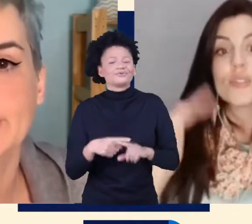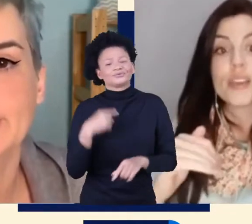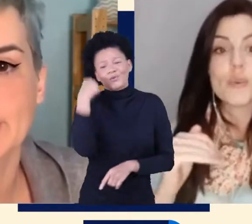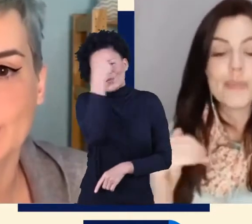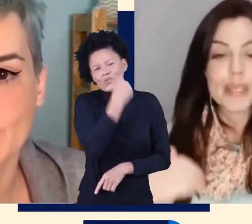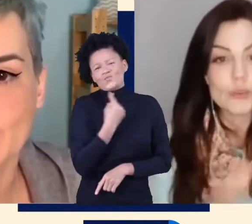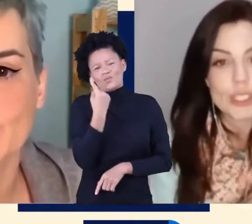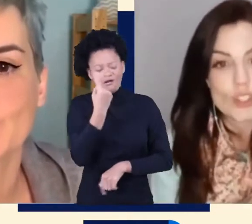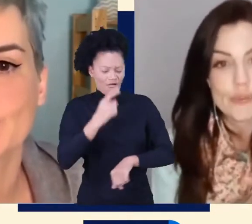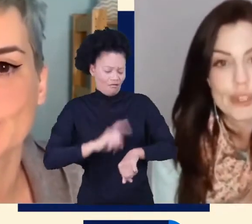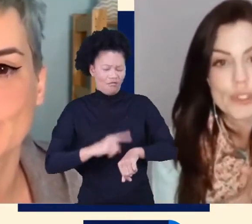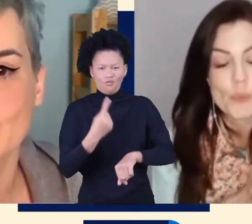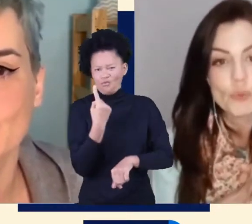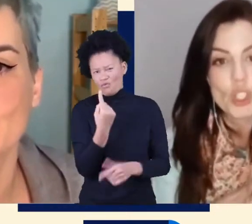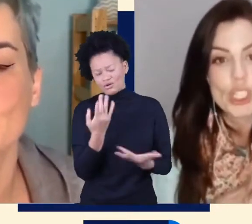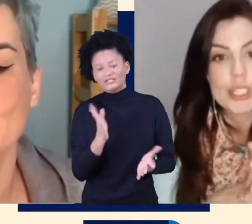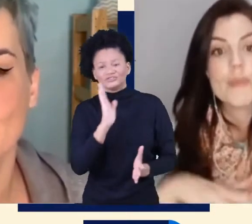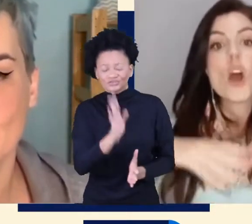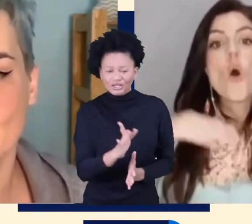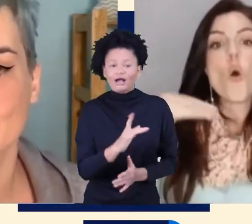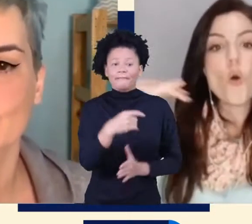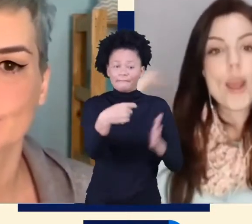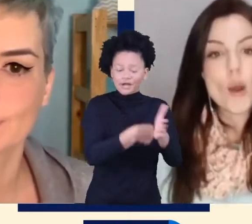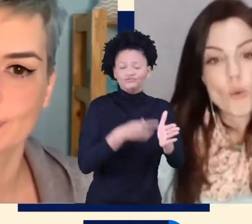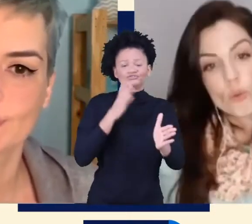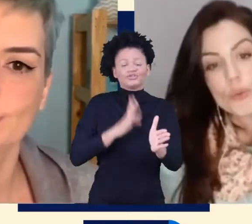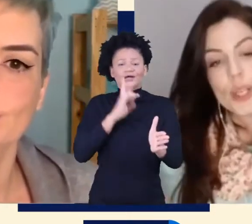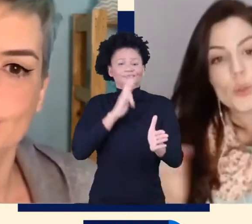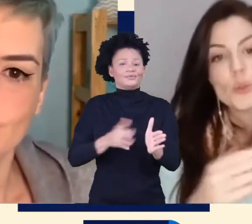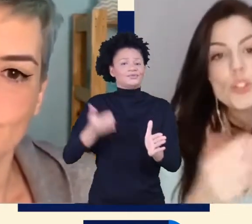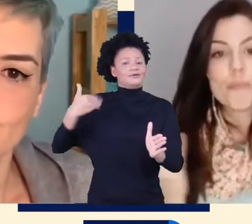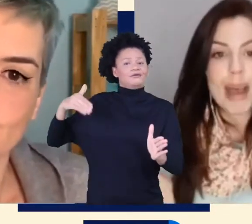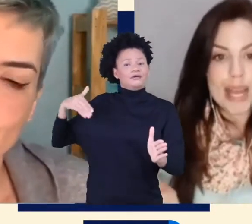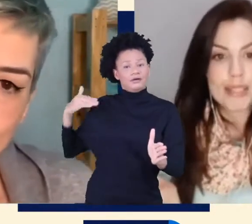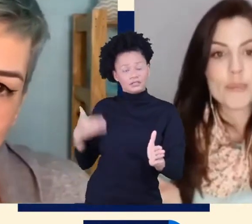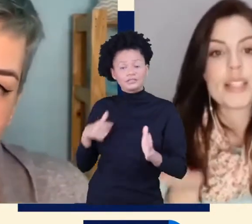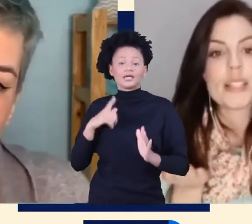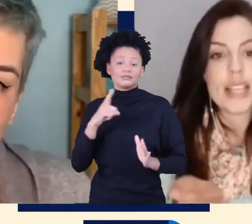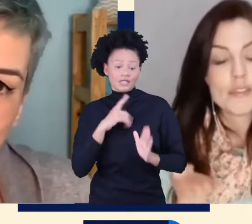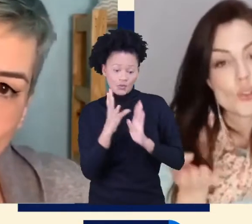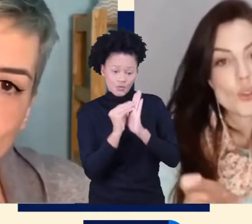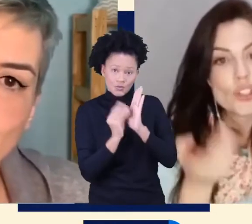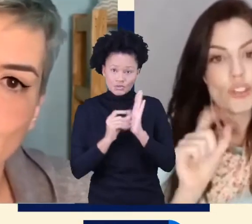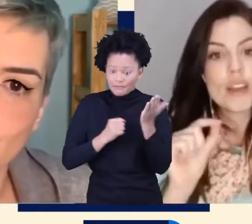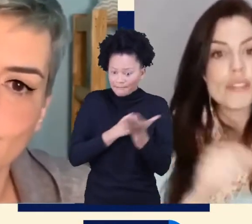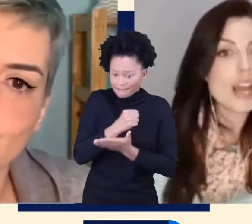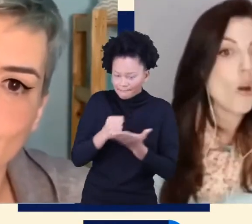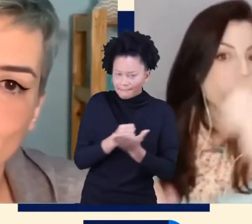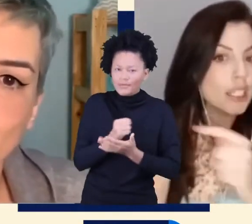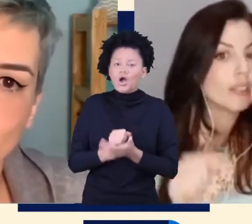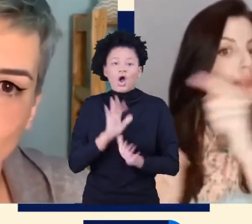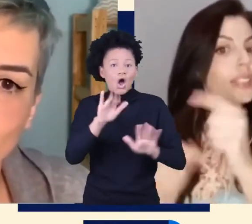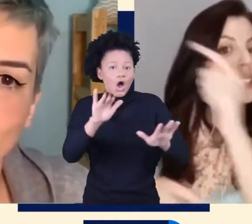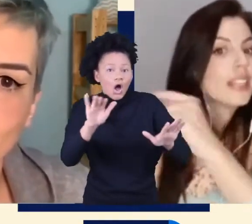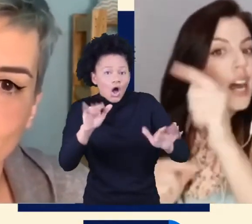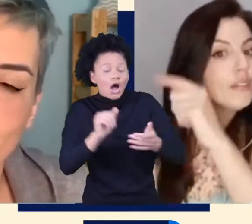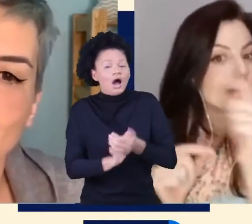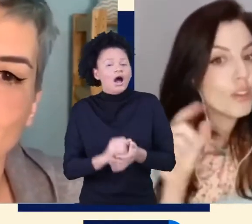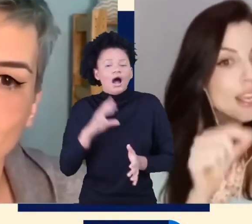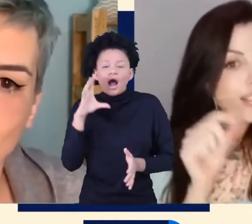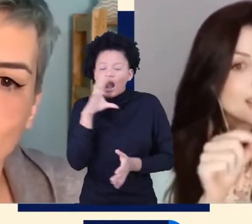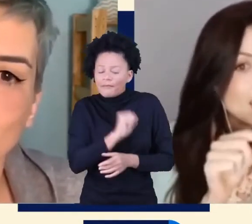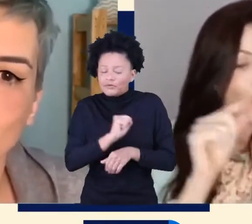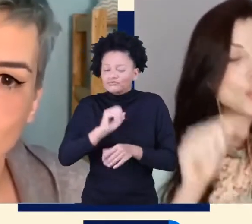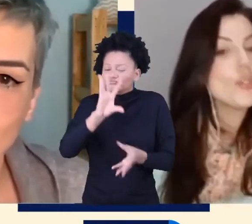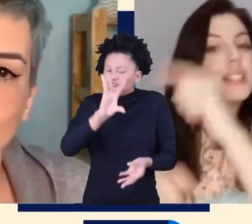Às vezes vem uma pergunta que já foi respondida, ou é algum conteúdo de base para essa live de hoje. A gente vai avisar, olha,